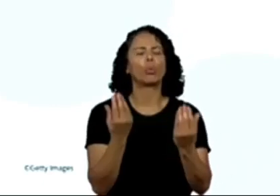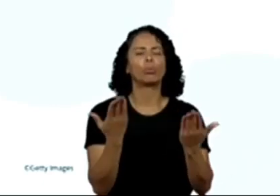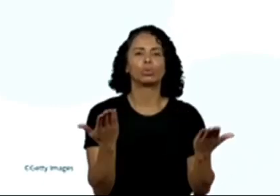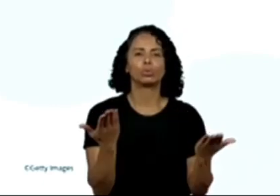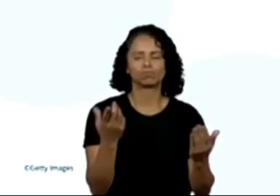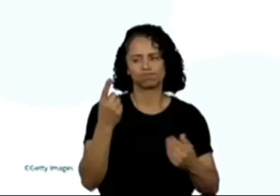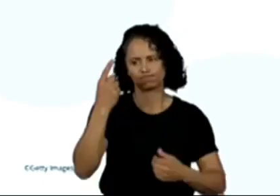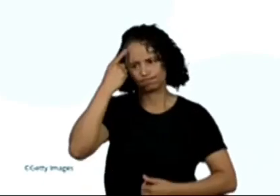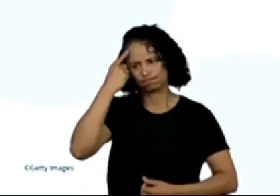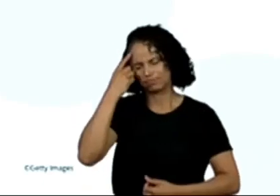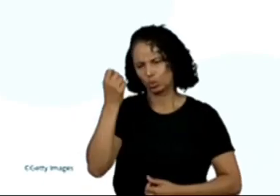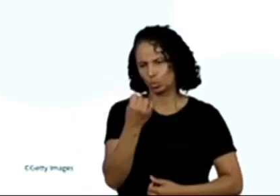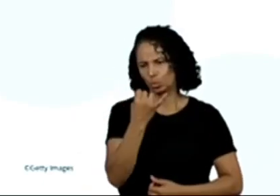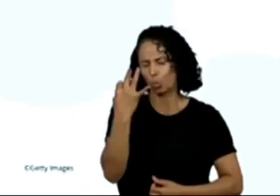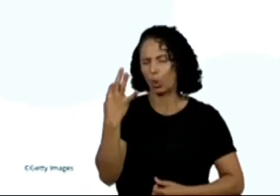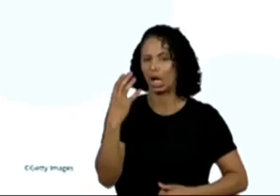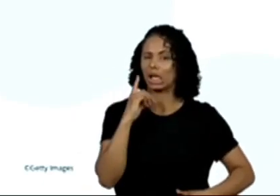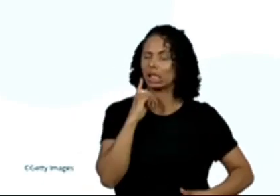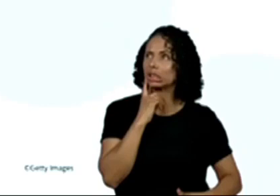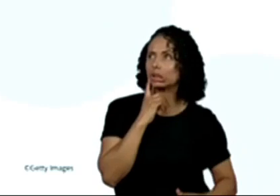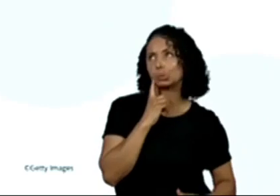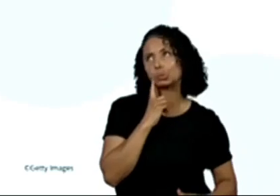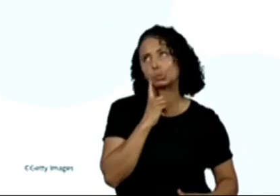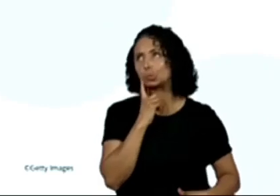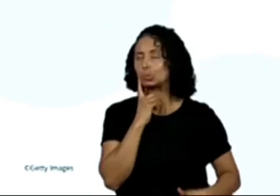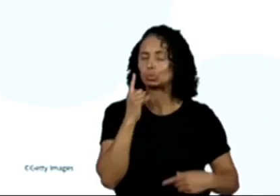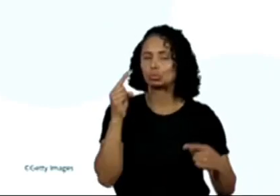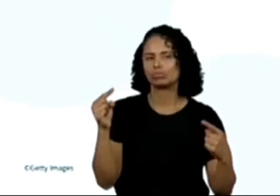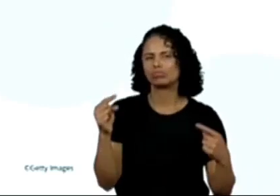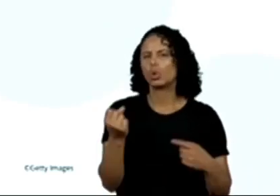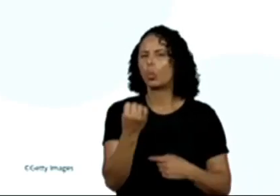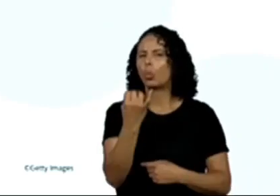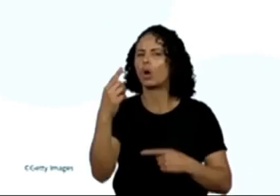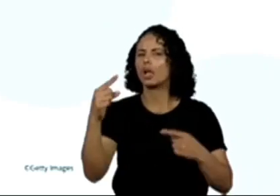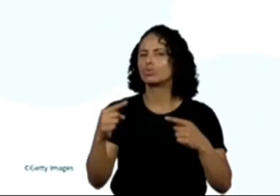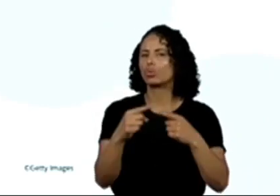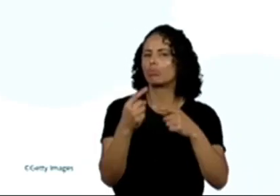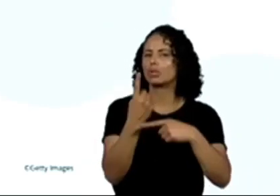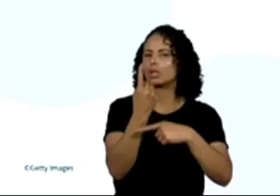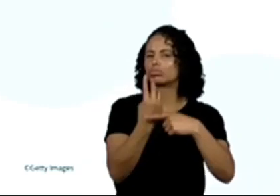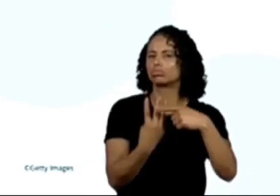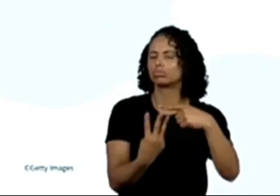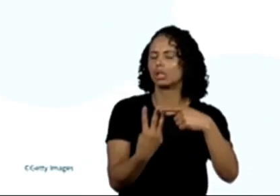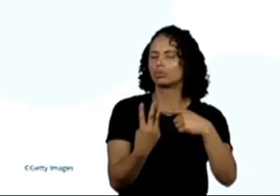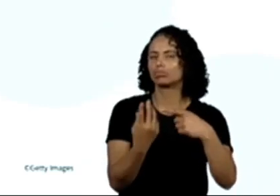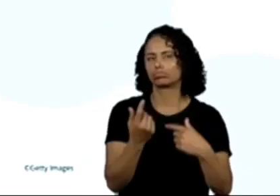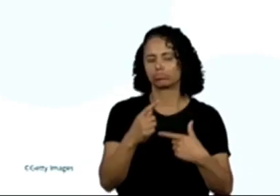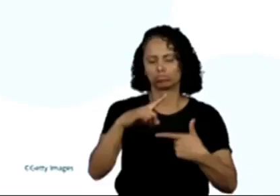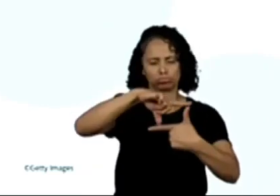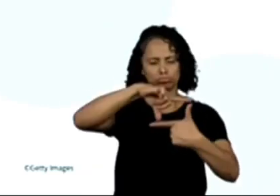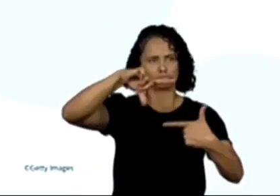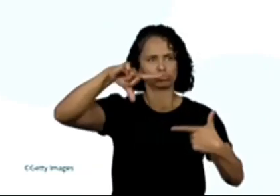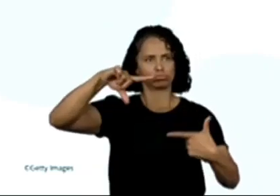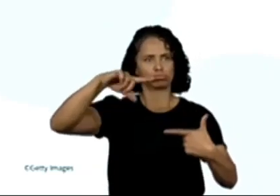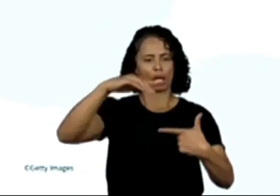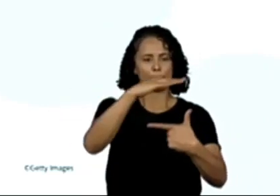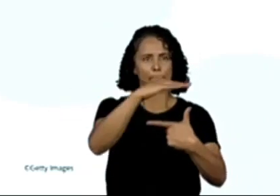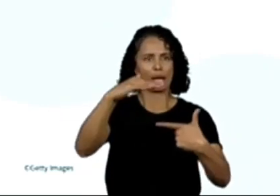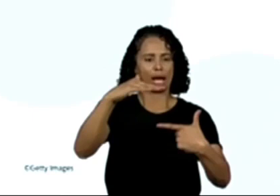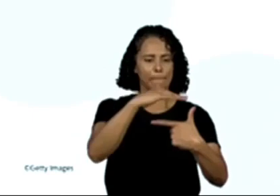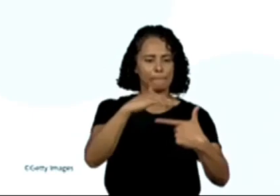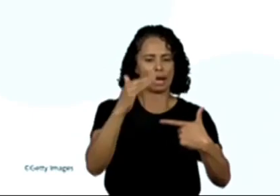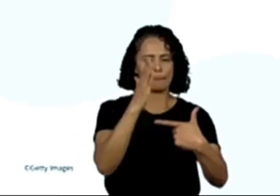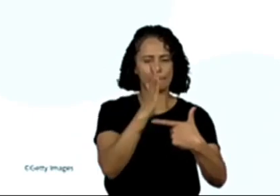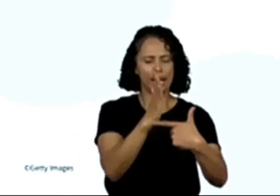para quantos pedaços, né, equivale à terça parte? Ora, olhando para o tamanho, eu posso recordar inclusive da